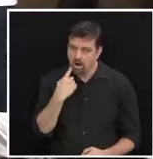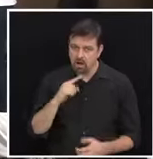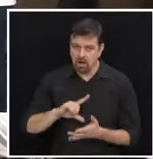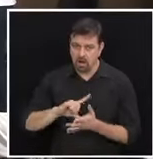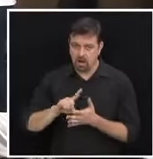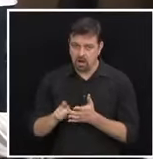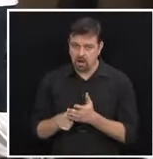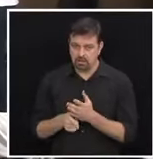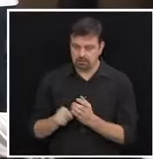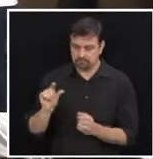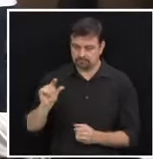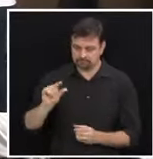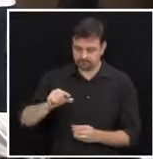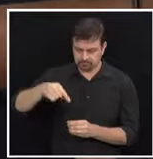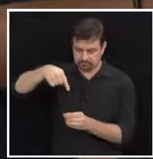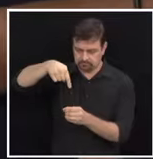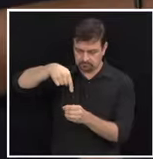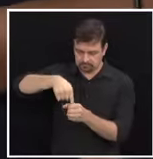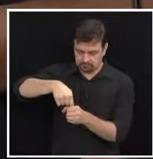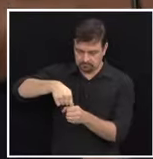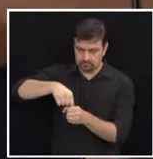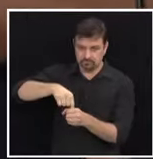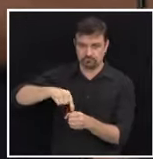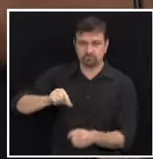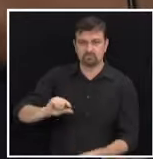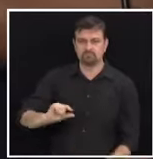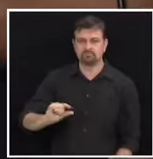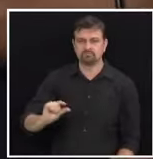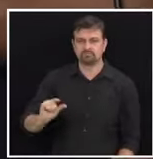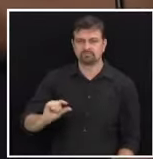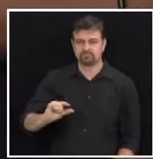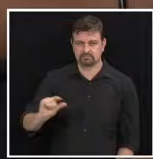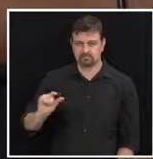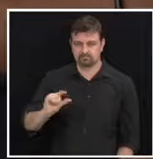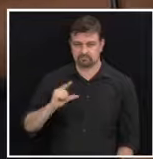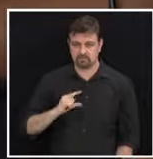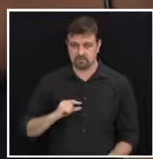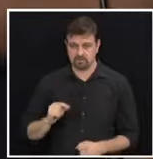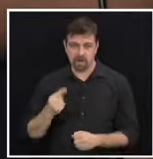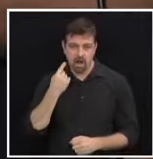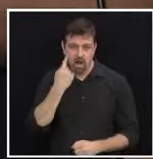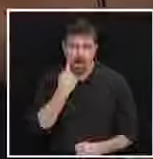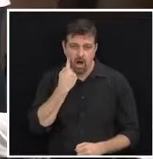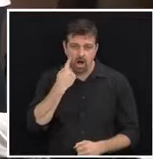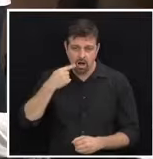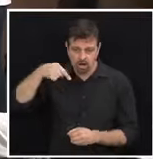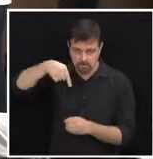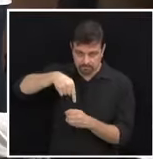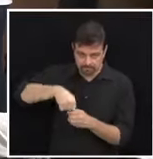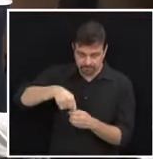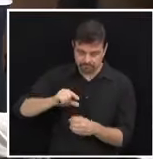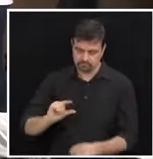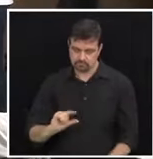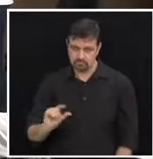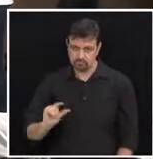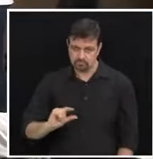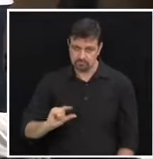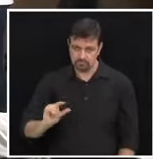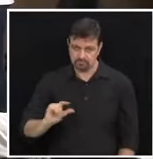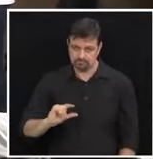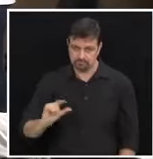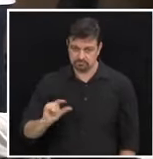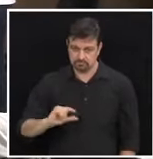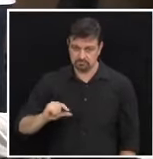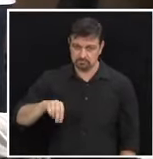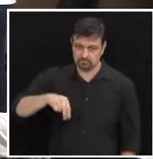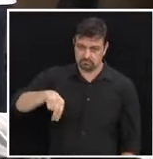dentro desse recipiente, né? Você quebrou a pontinha, né, Alexandre? É isso. Pra ele caber a pontinha aqui que dentro, ele passou, né? você quebrou e Isso. tá aí dentro. Pus aqui dentro, Tá. né? Aí eu